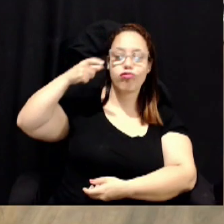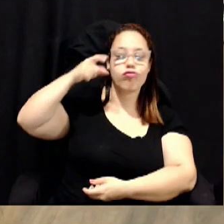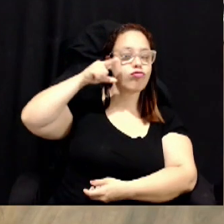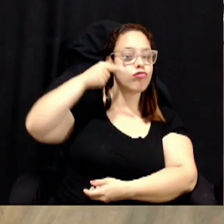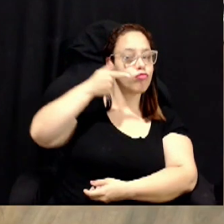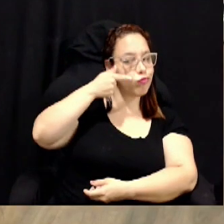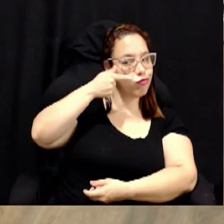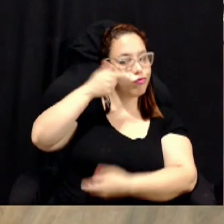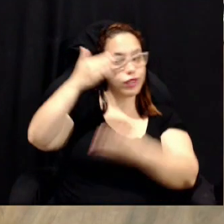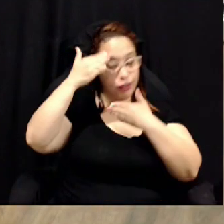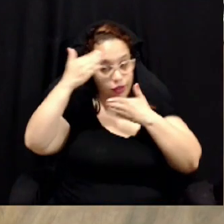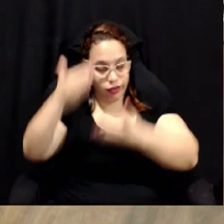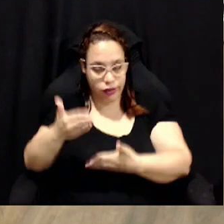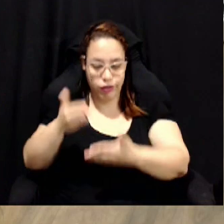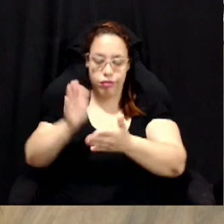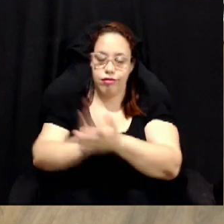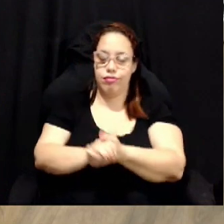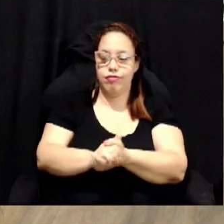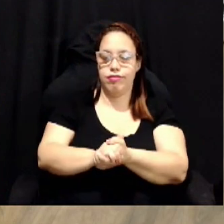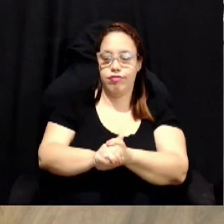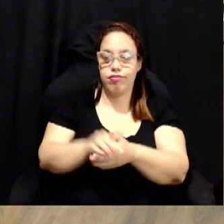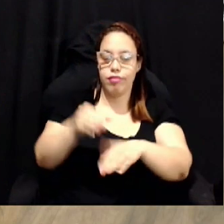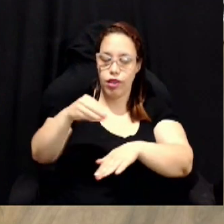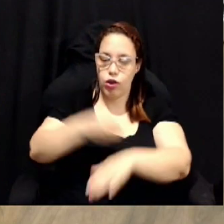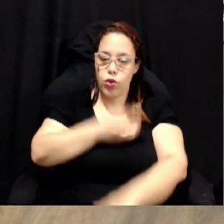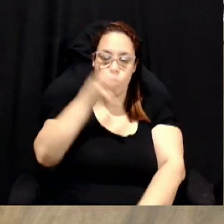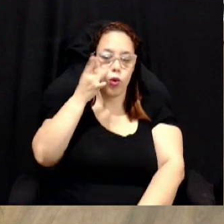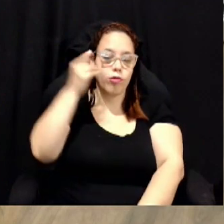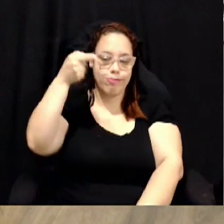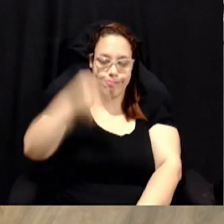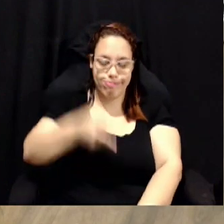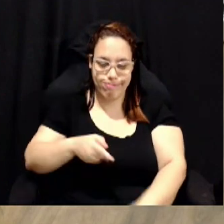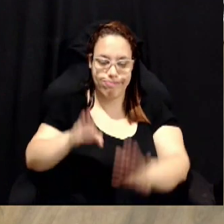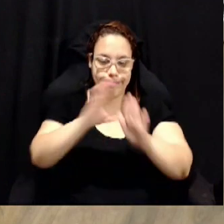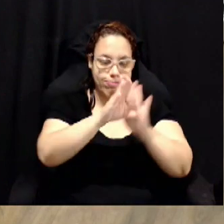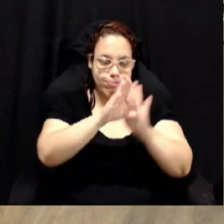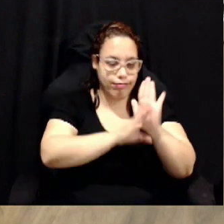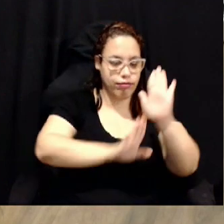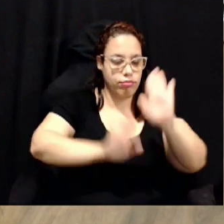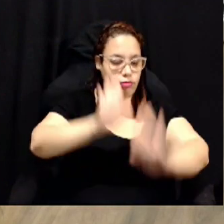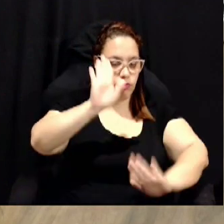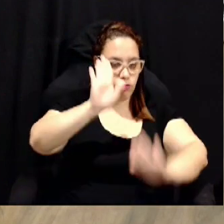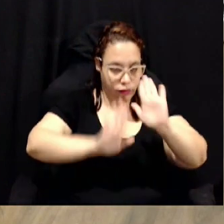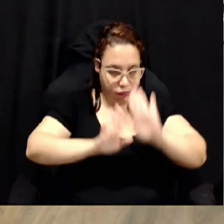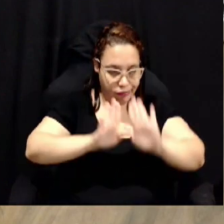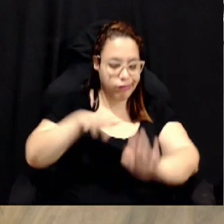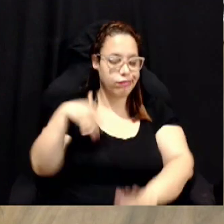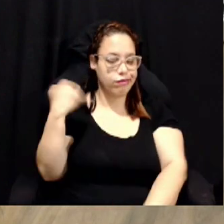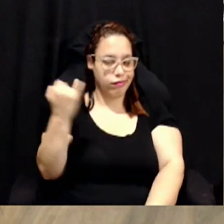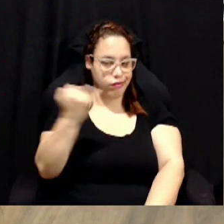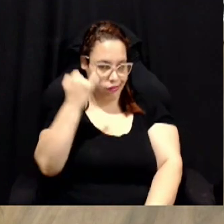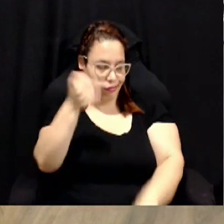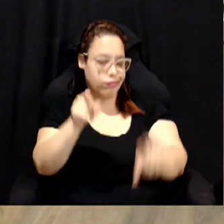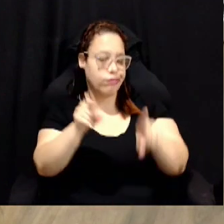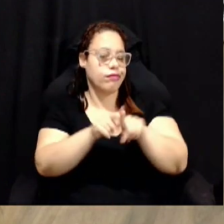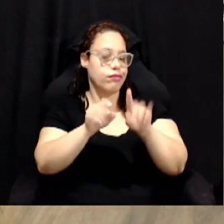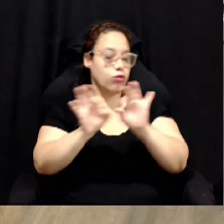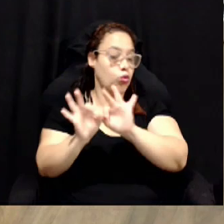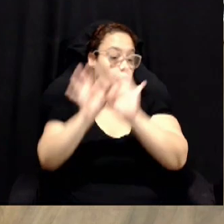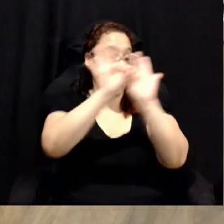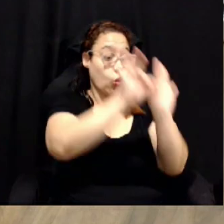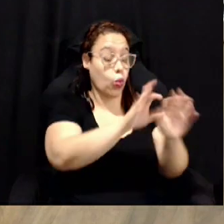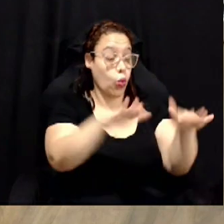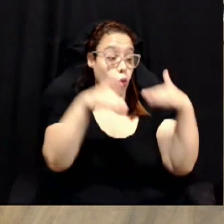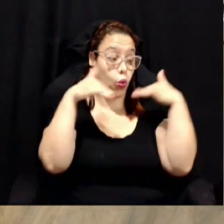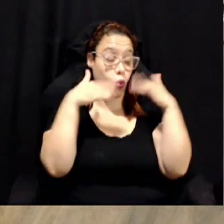agradecer muito a sua presença, a sua participação aqui no programa Questão de Ordem, de grande valia também para o nosso telespectador, tudo o que